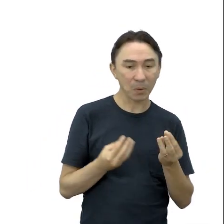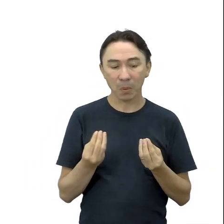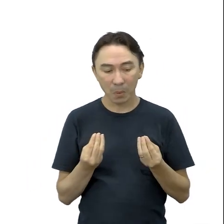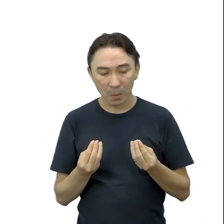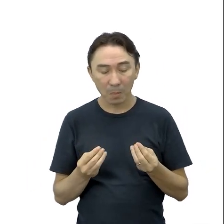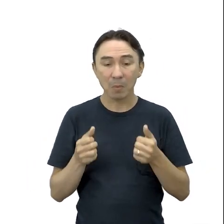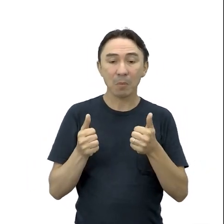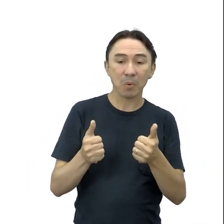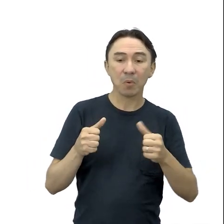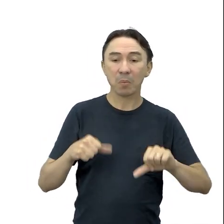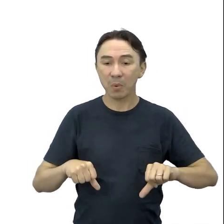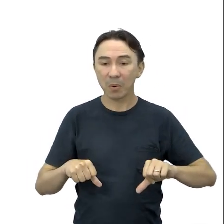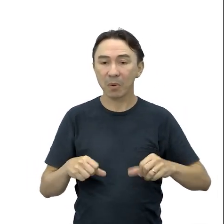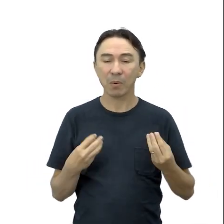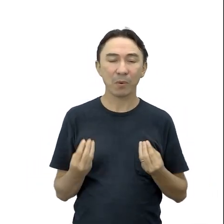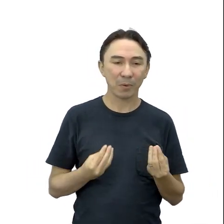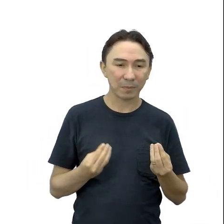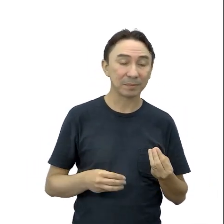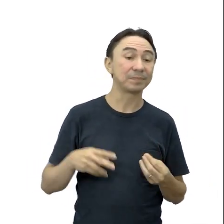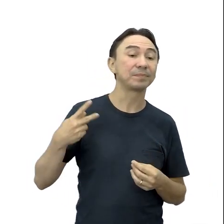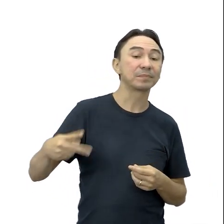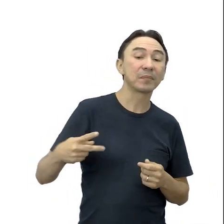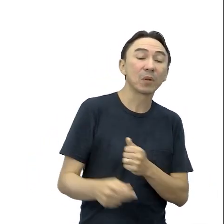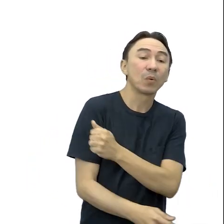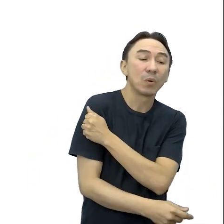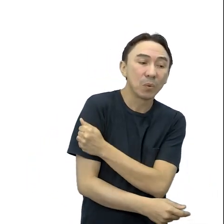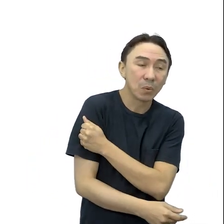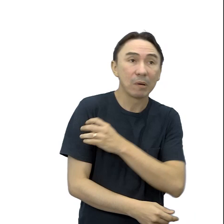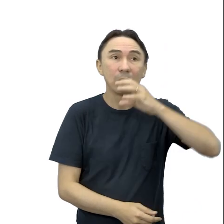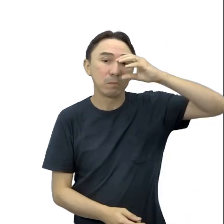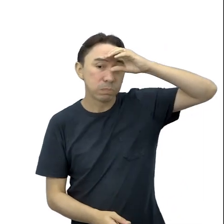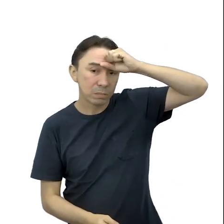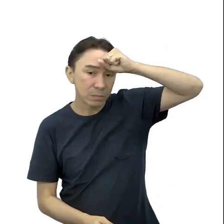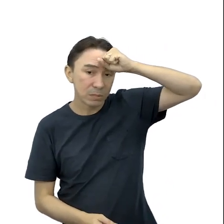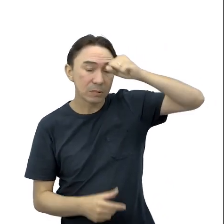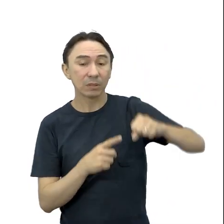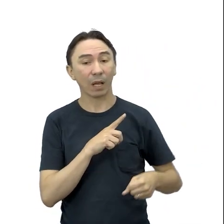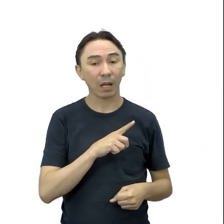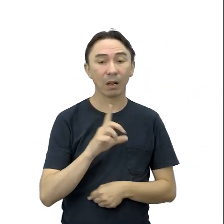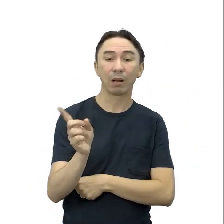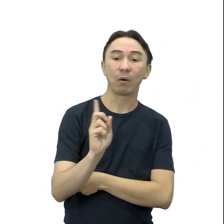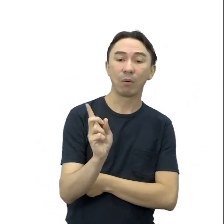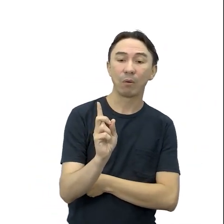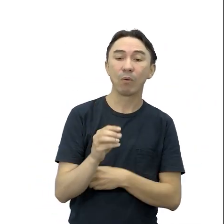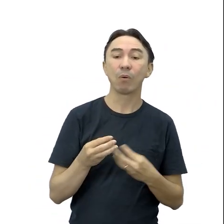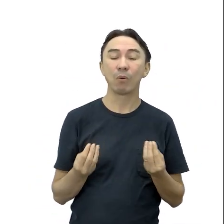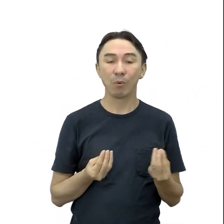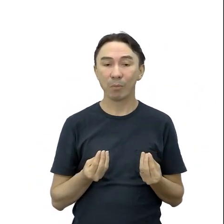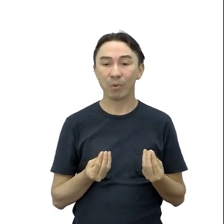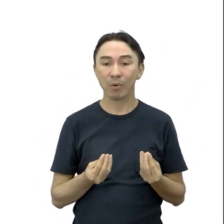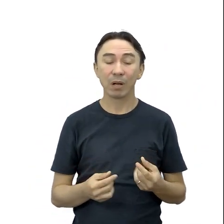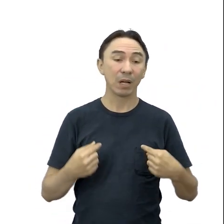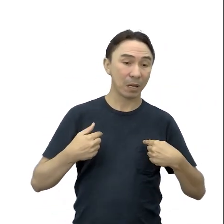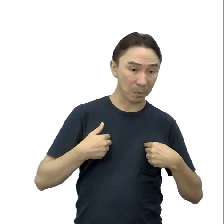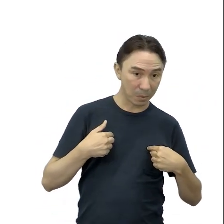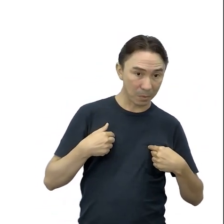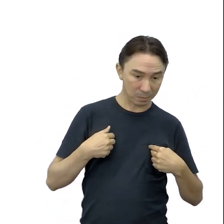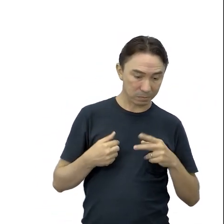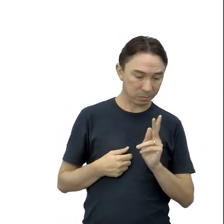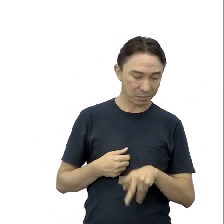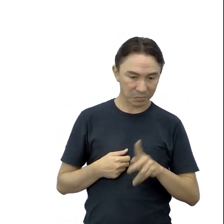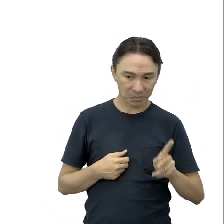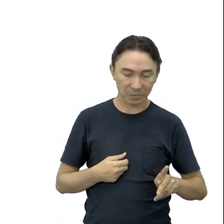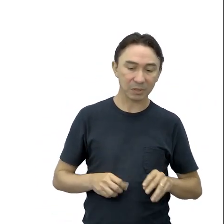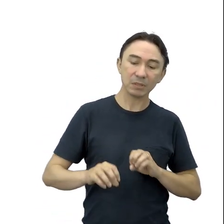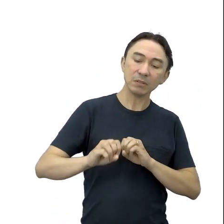estudantes, né, de que forma, né, os estudantes estão aprendendo, né, e também a forma como eu, professor, estou ensinando.